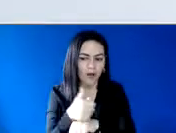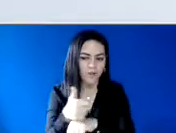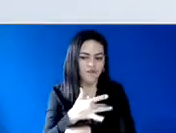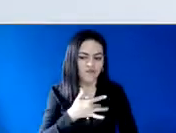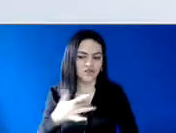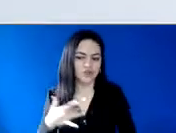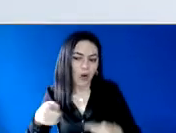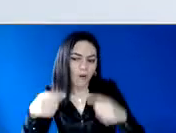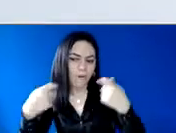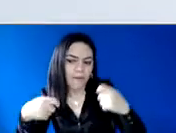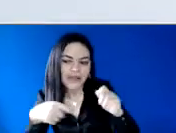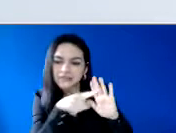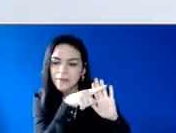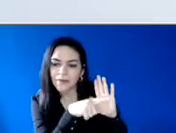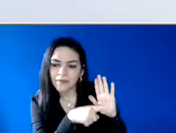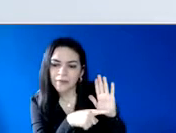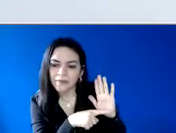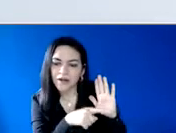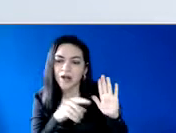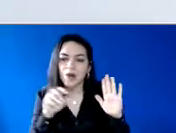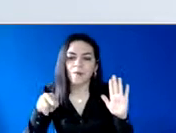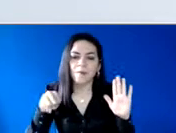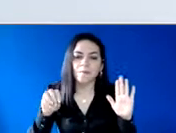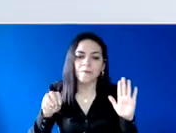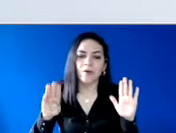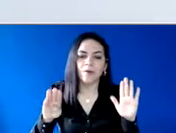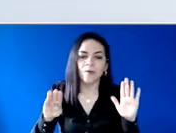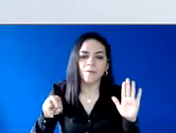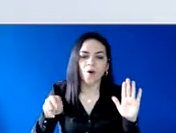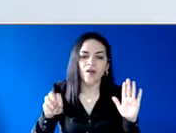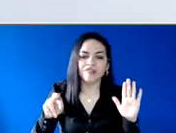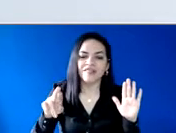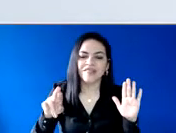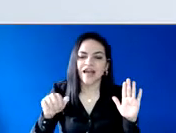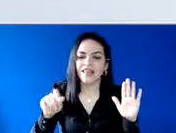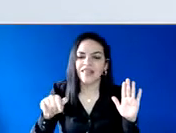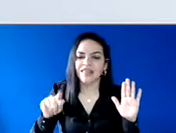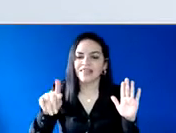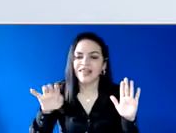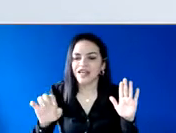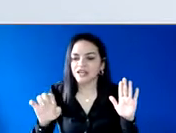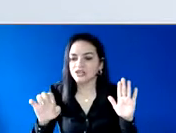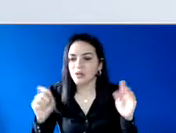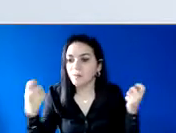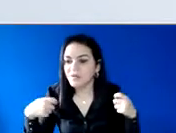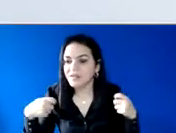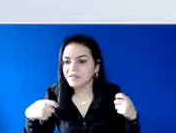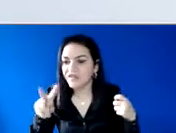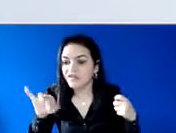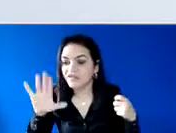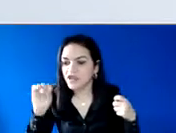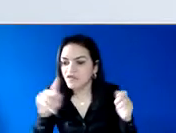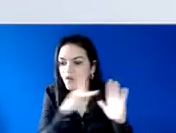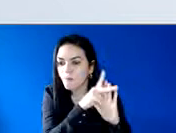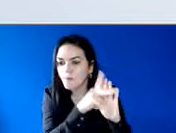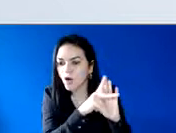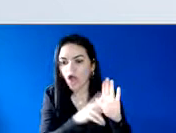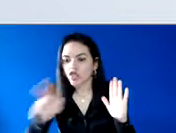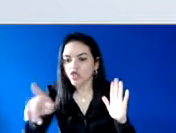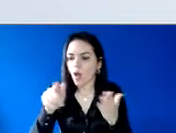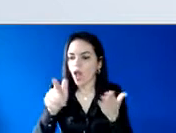planejar sobre a morbimortalidade. E esse planejamento não pode ser morto, minha gente. Ele tem que ser vivo. Planejamento não é um papel que a